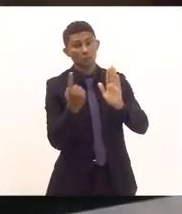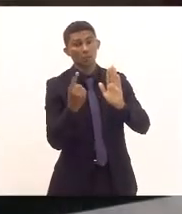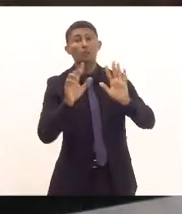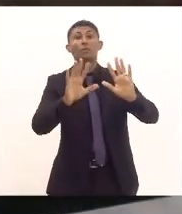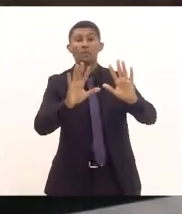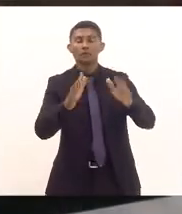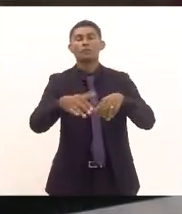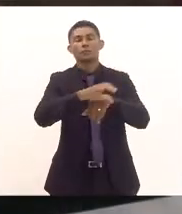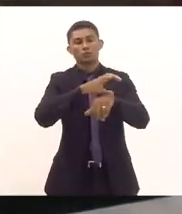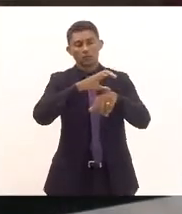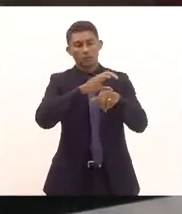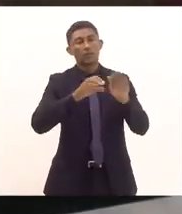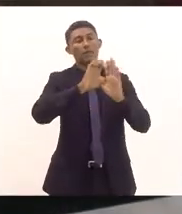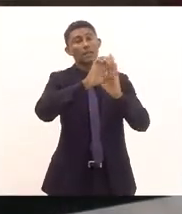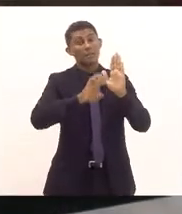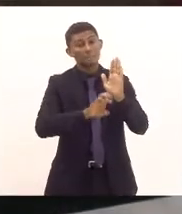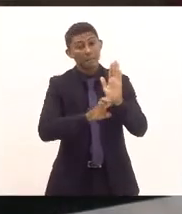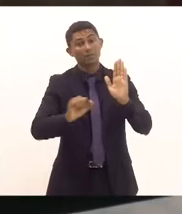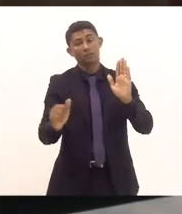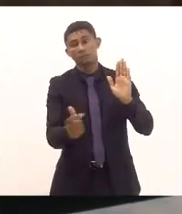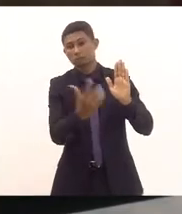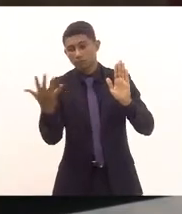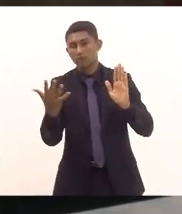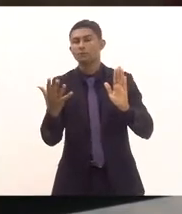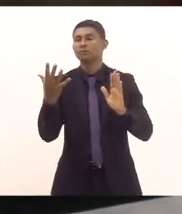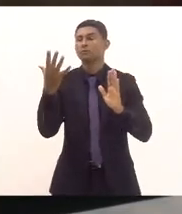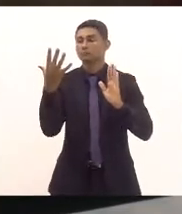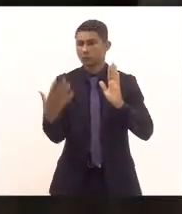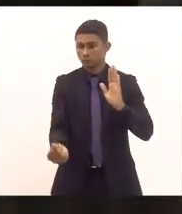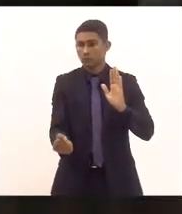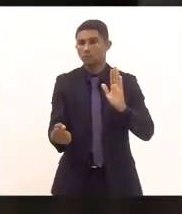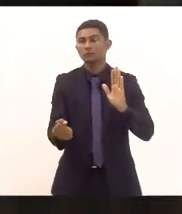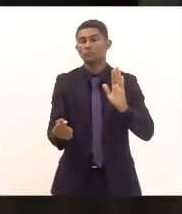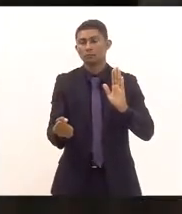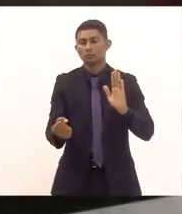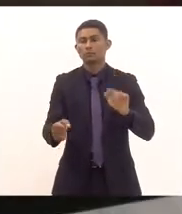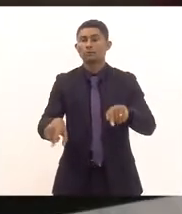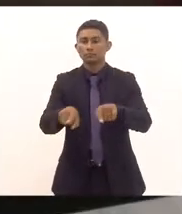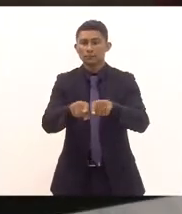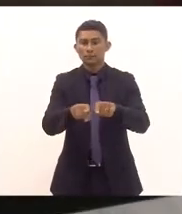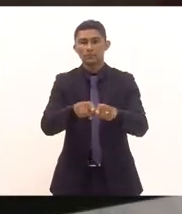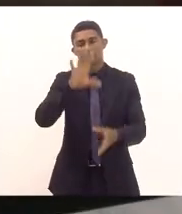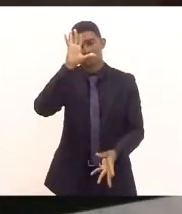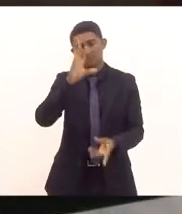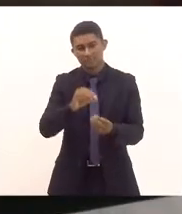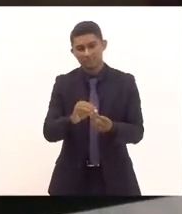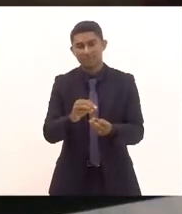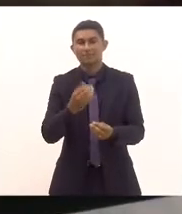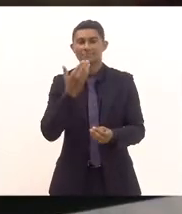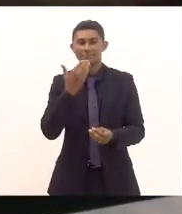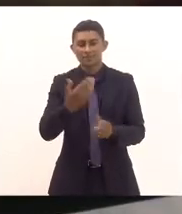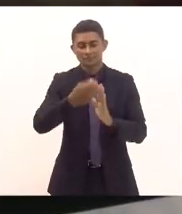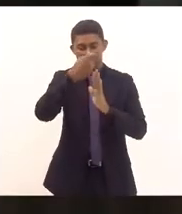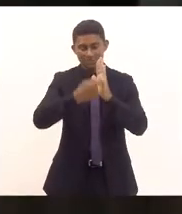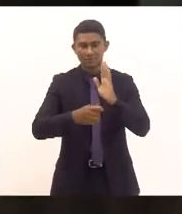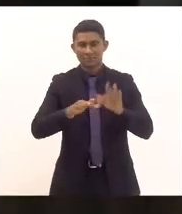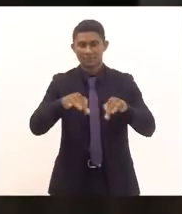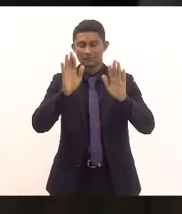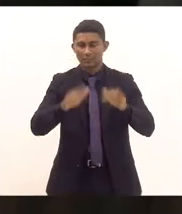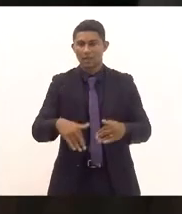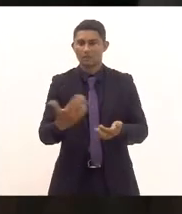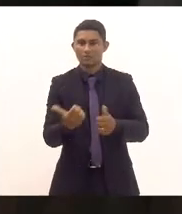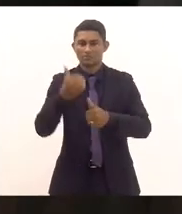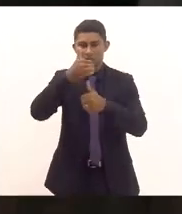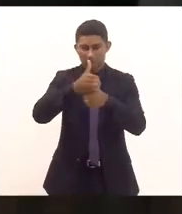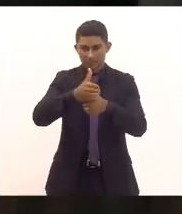parecer é pela funcionalidade com emenda das acolhendo as emendas vendo concluindo para o substantivo que não forma final de redação